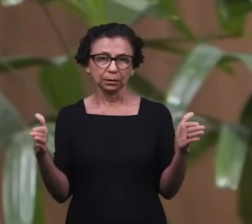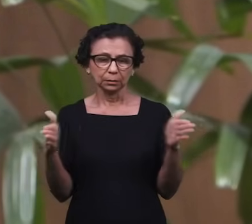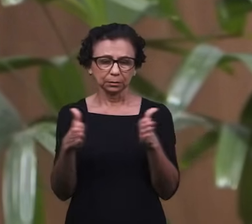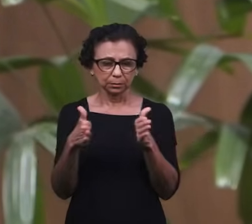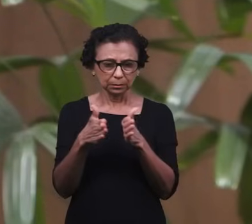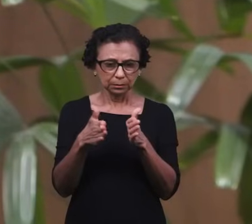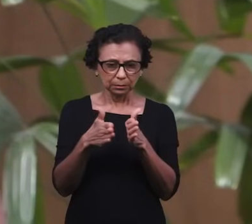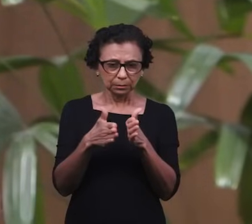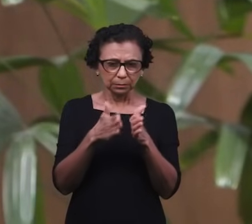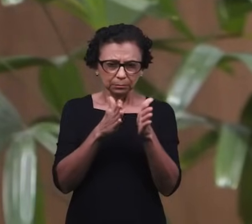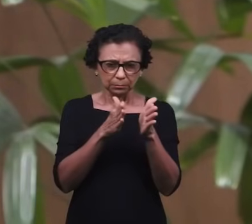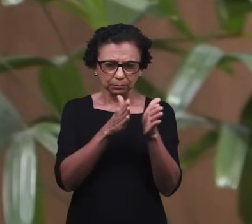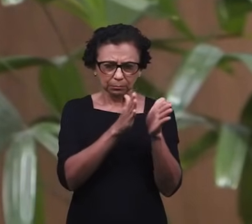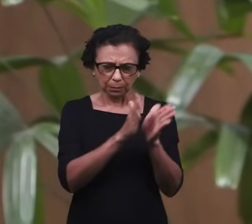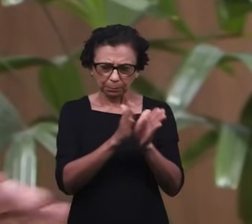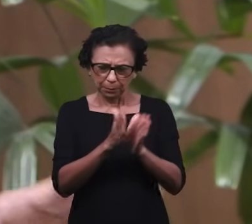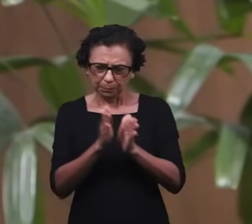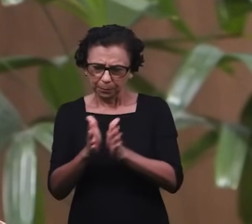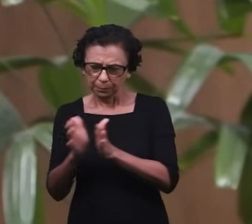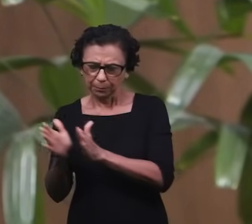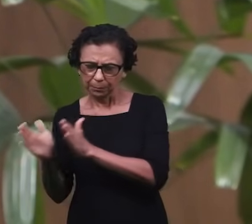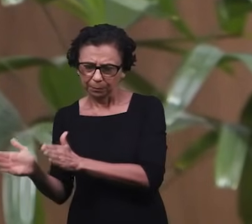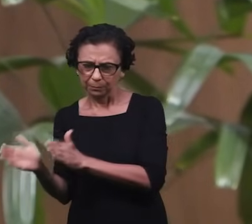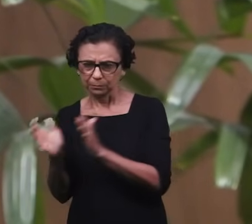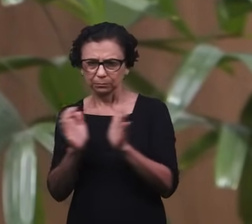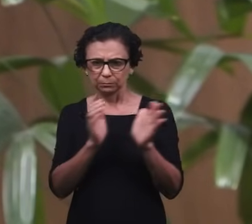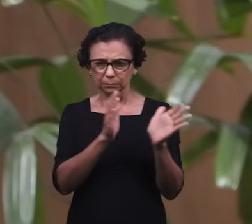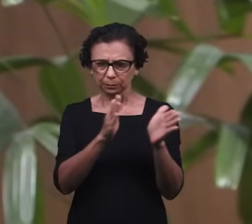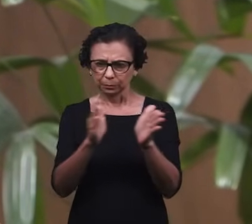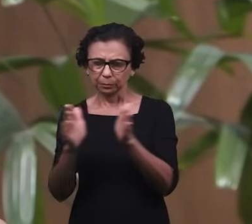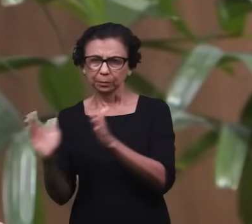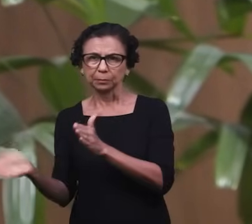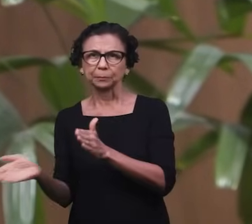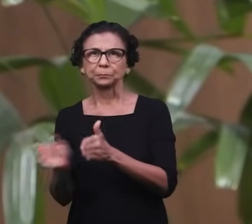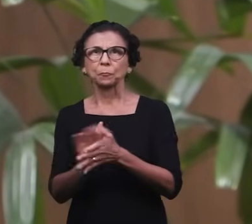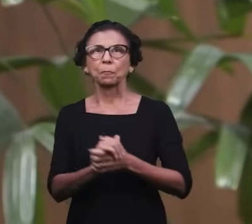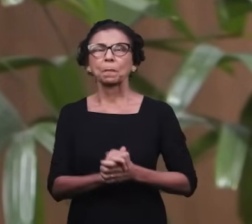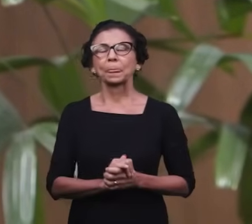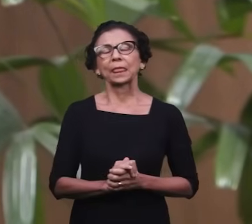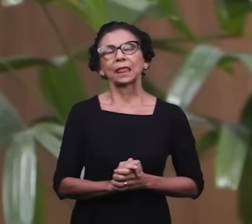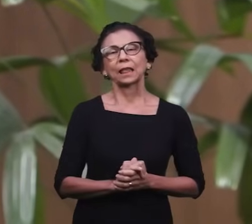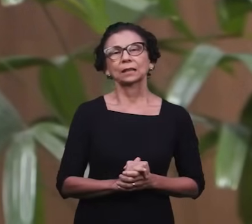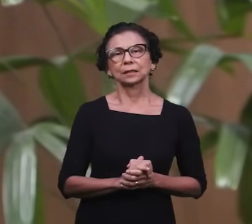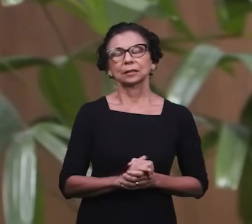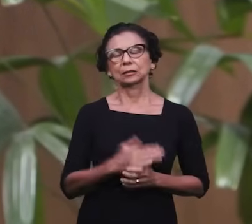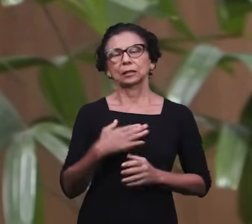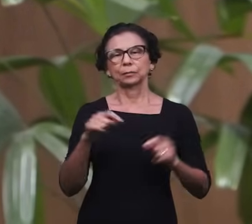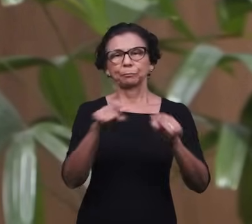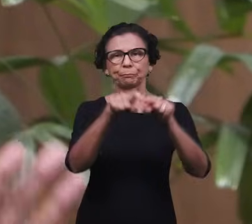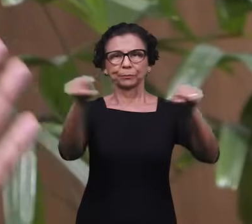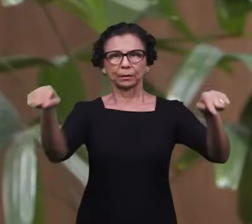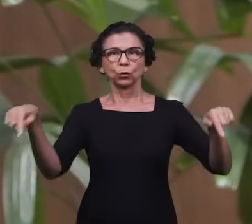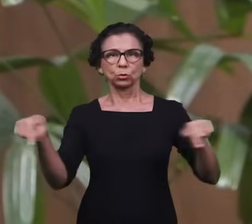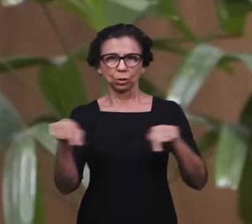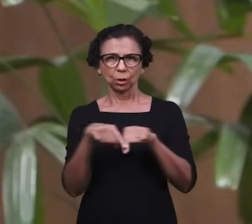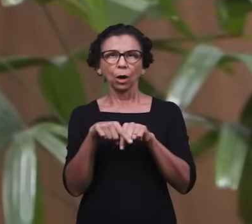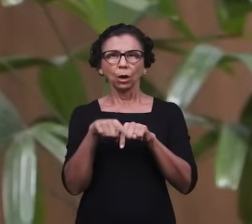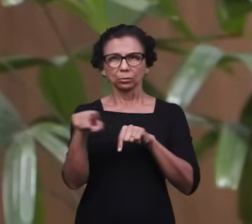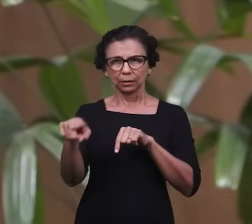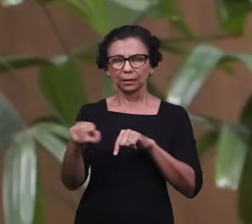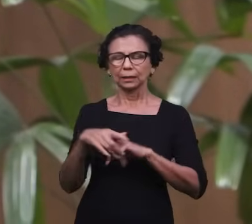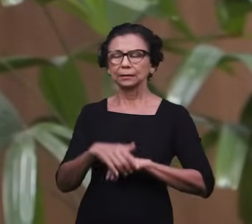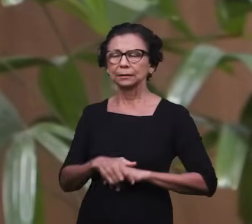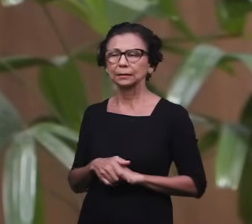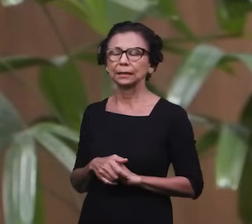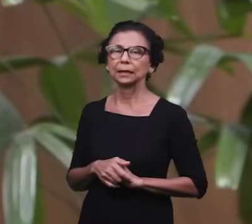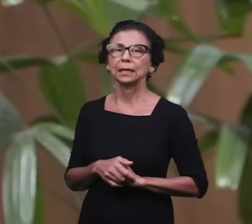coisa anterior. No consultório é muito comum, a gente expõe as brincadeiras, os jogos, as atividades, e se no primeiro